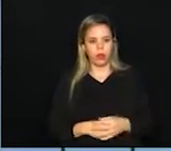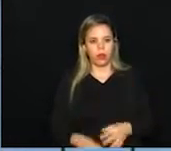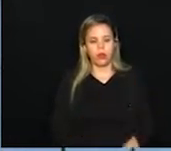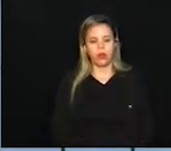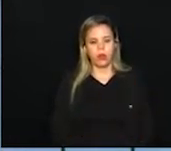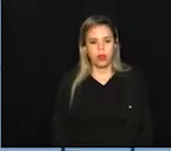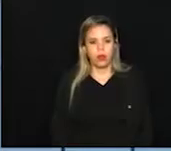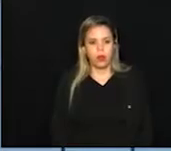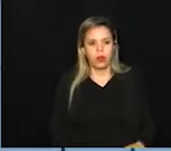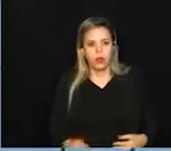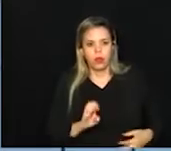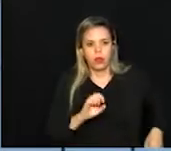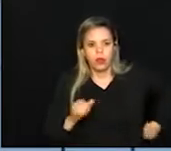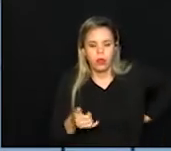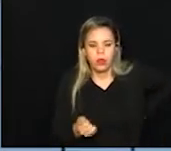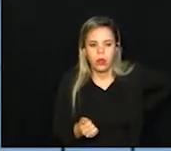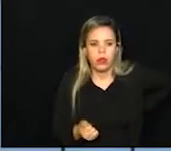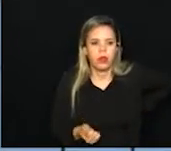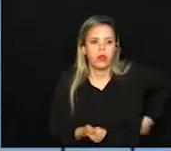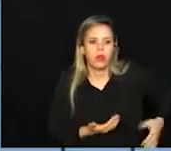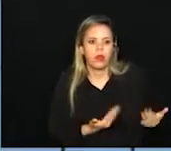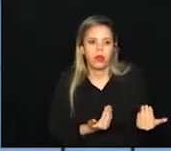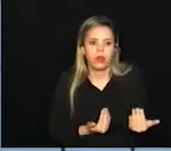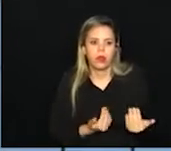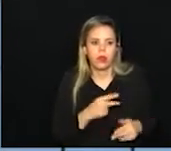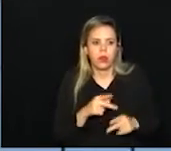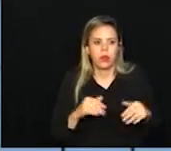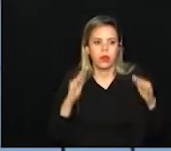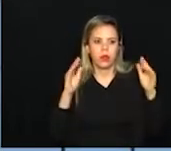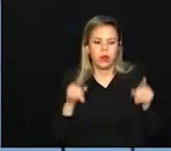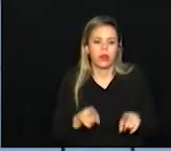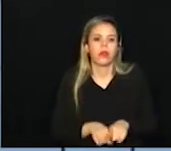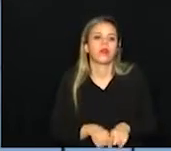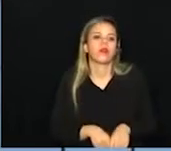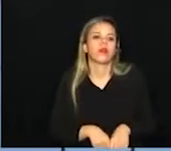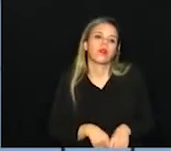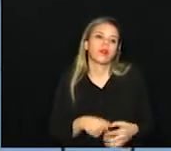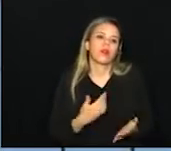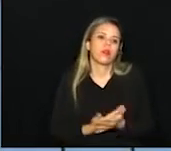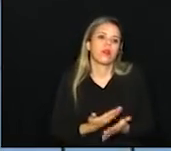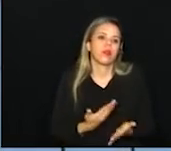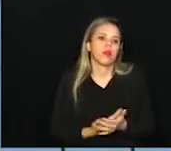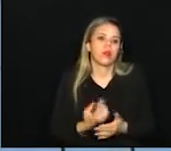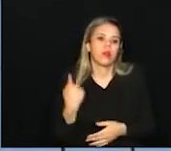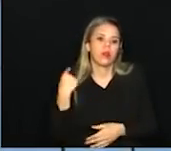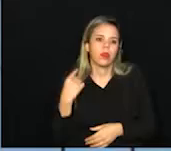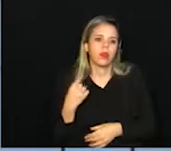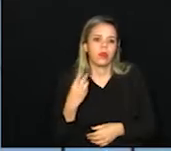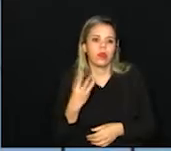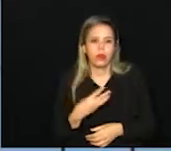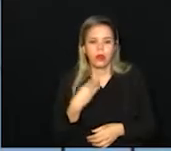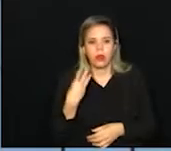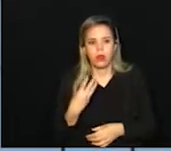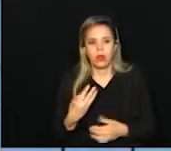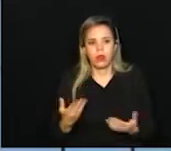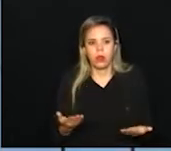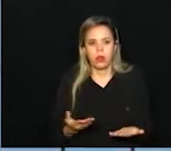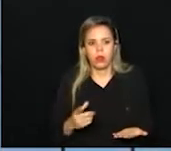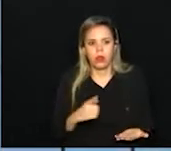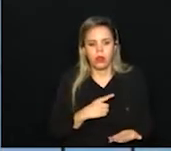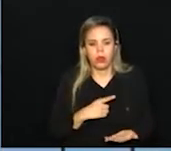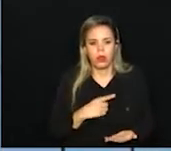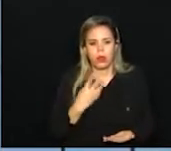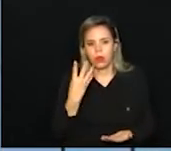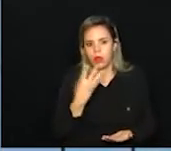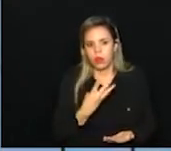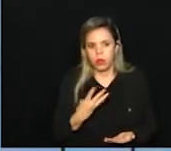no caso do EJA, que é a Educação de Jovens e Adultos também, as aulas estavam tendo duração de 3 horas, agora